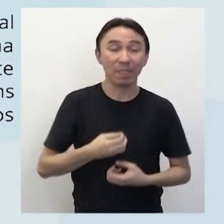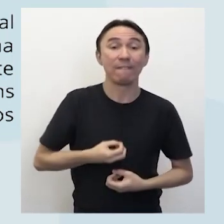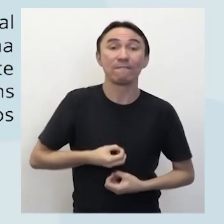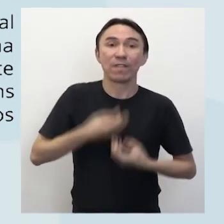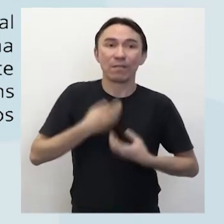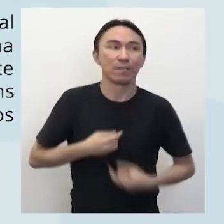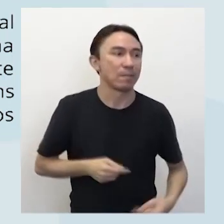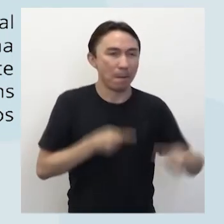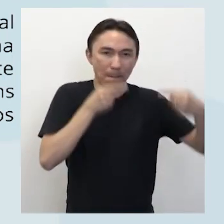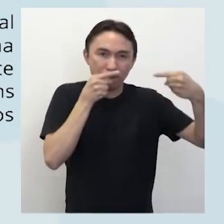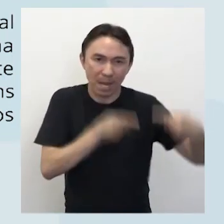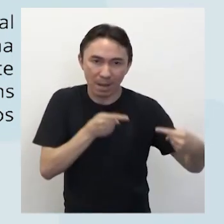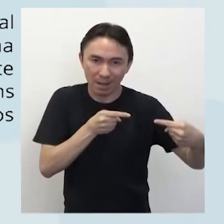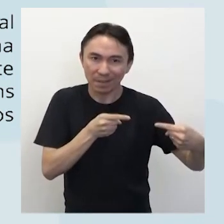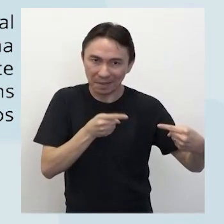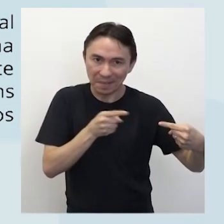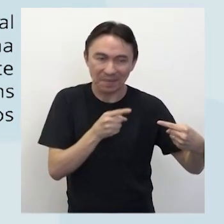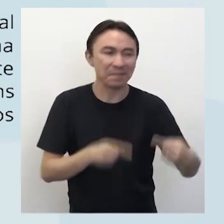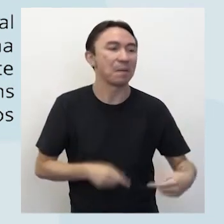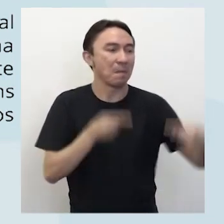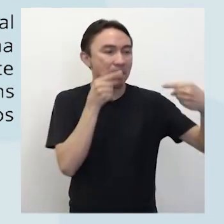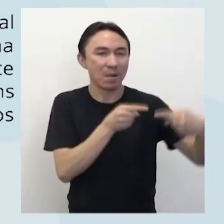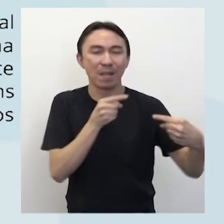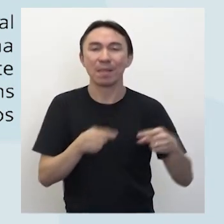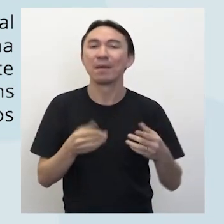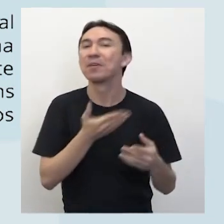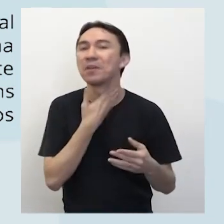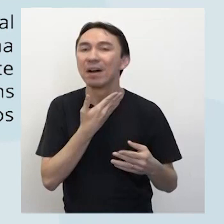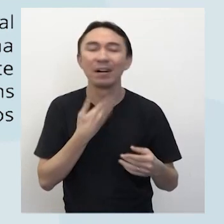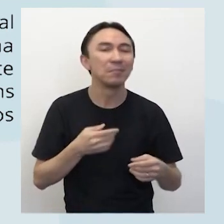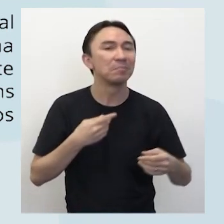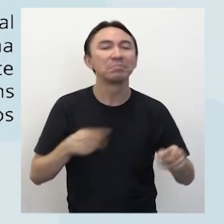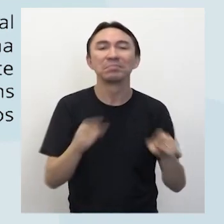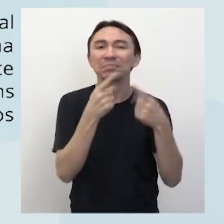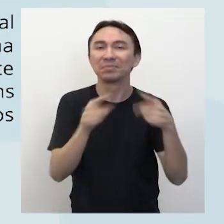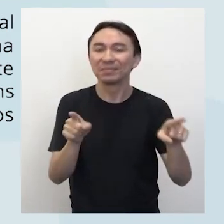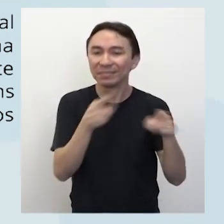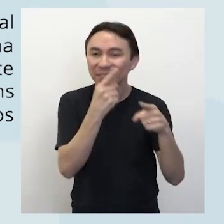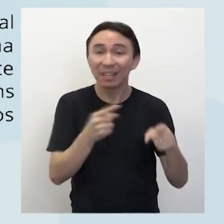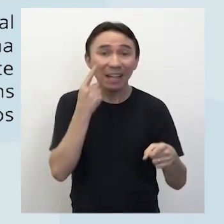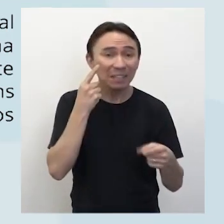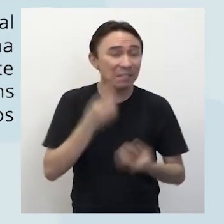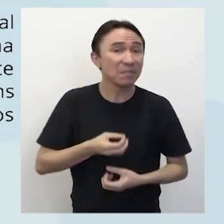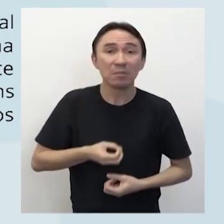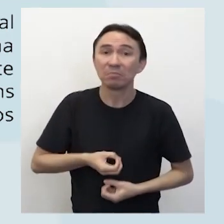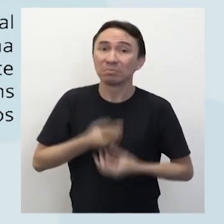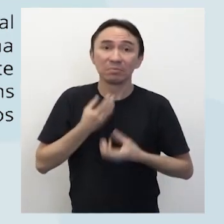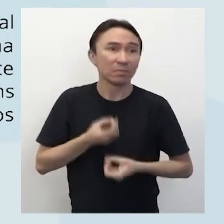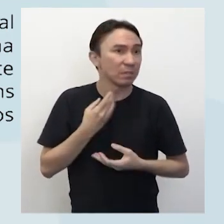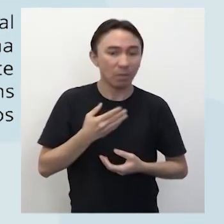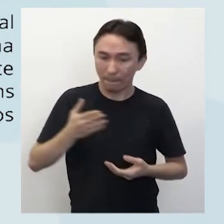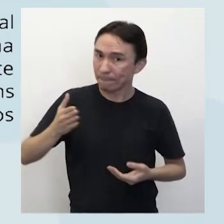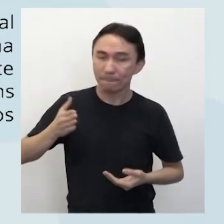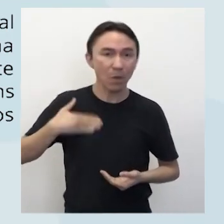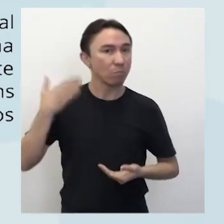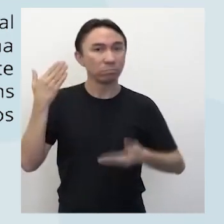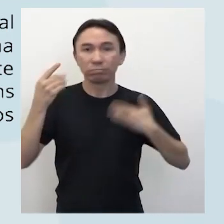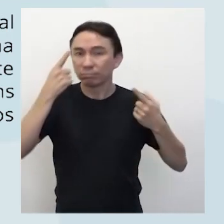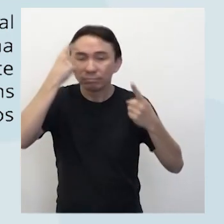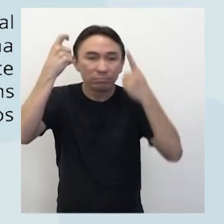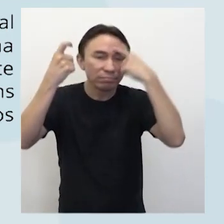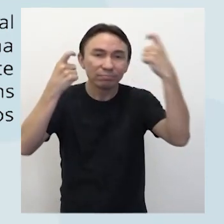cantado. Tem esse nome devido ao processo de criação dos versos que ocorre de repente. Um